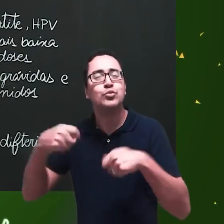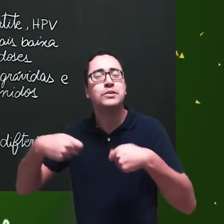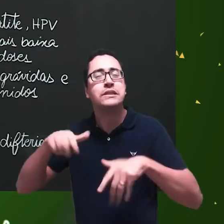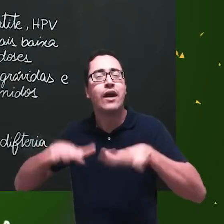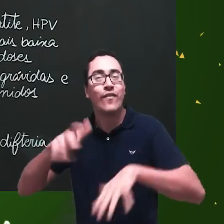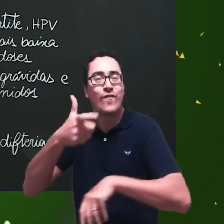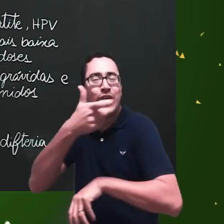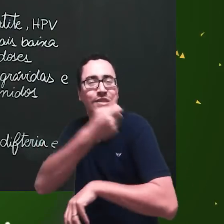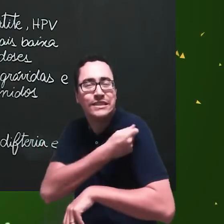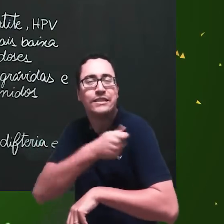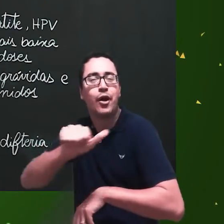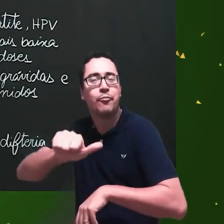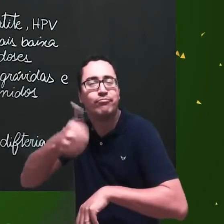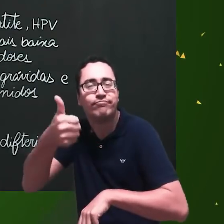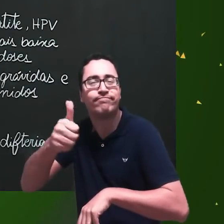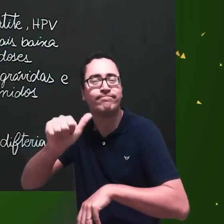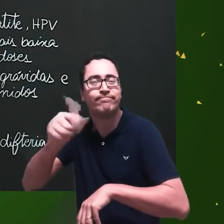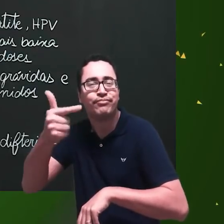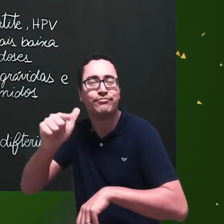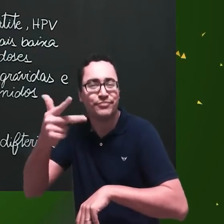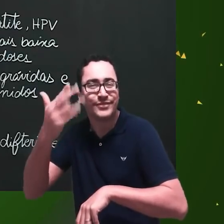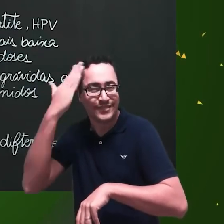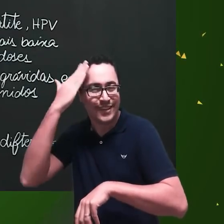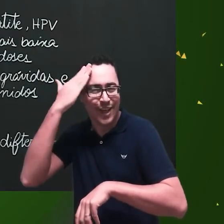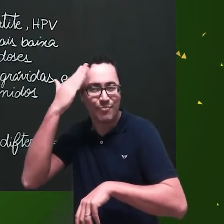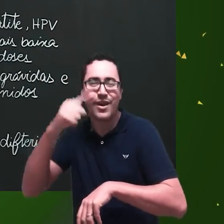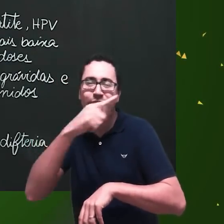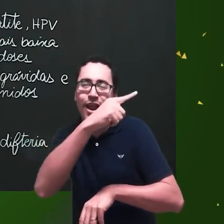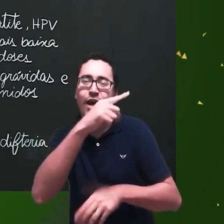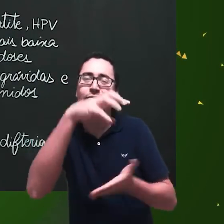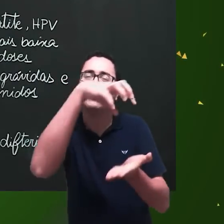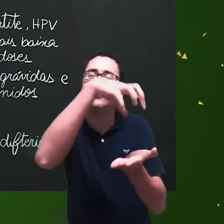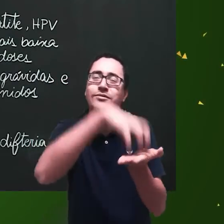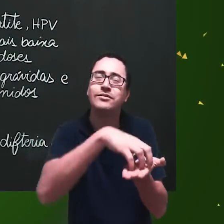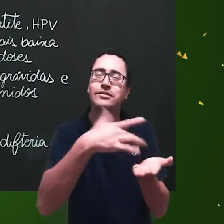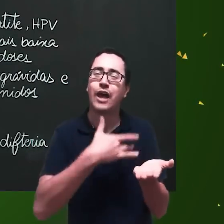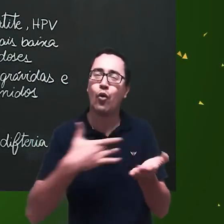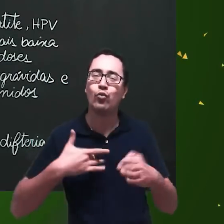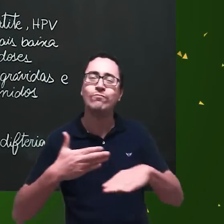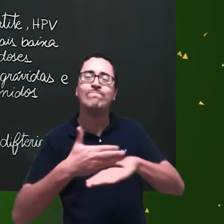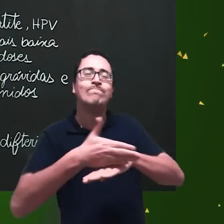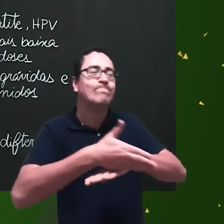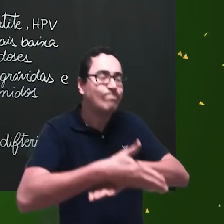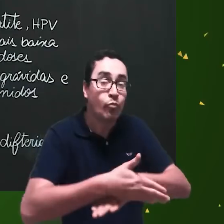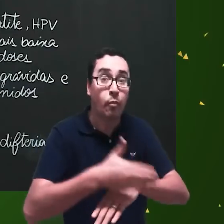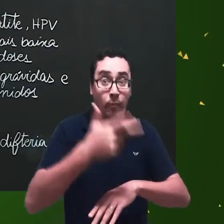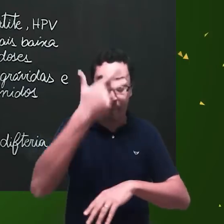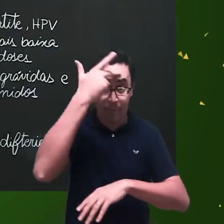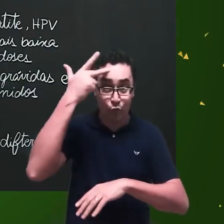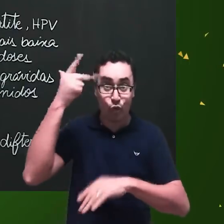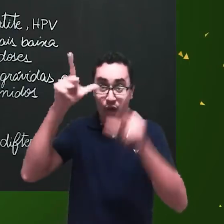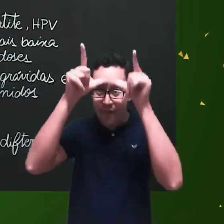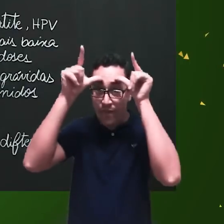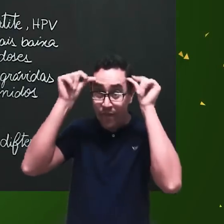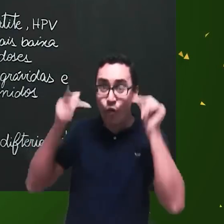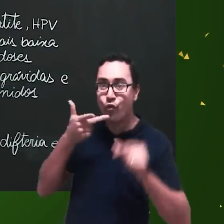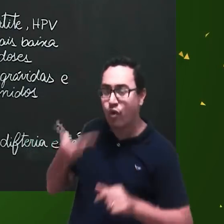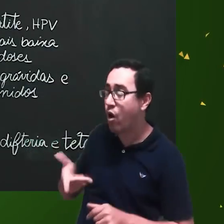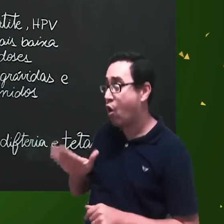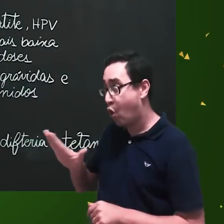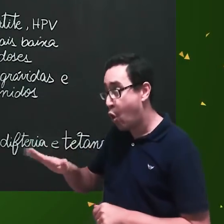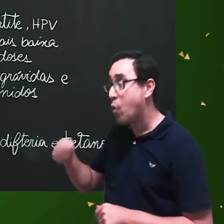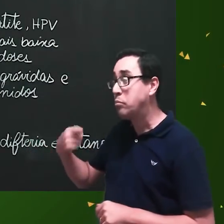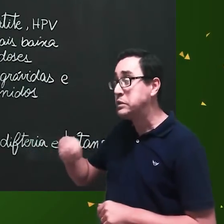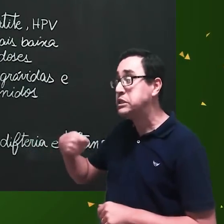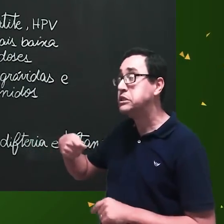Tu foi lá tomar vacina, aí o responsável lá, o enfermeiro, a enfermeira marca lá, ó, você tem que voltar daqui a tanto tempo para tomar